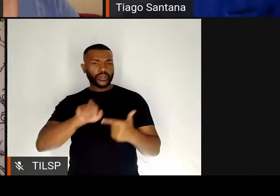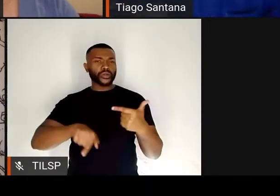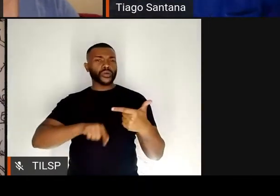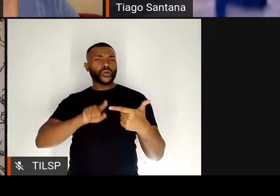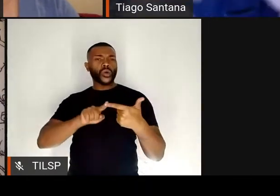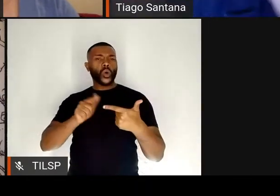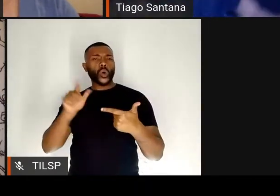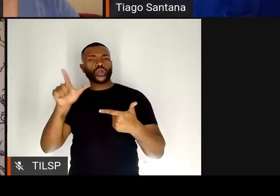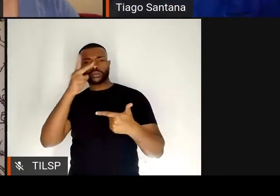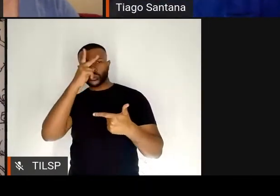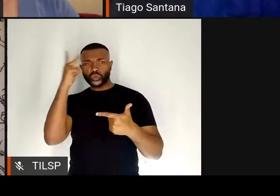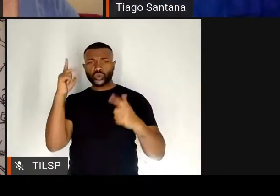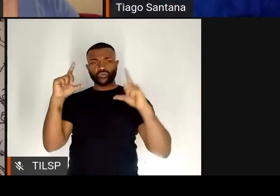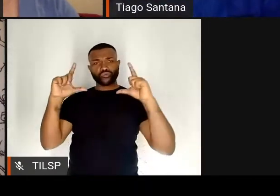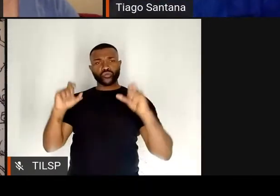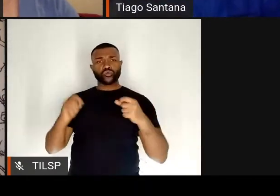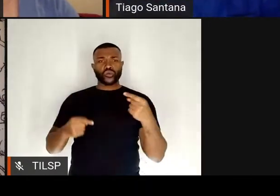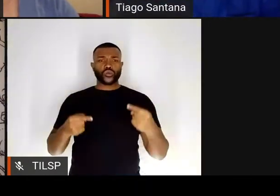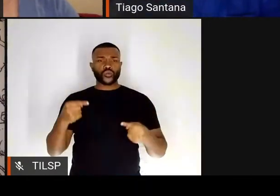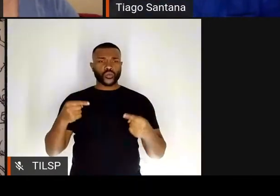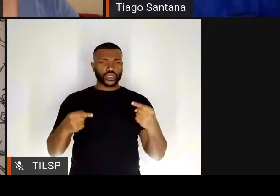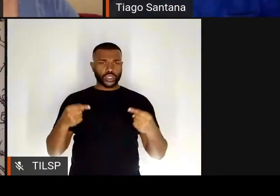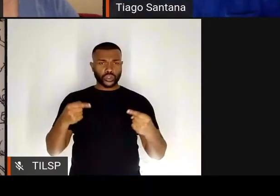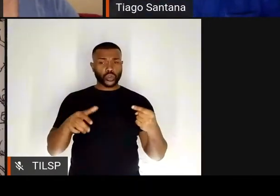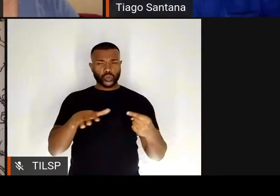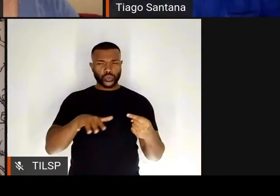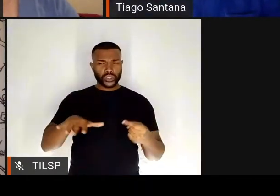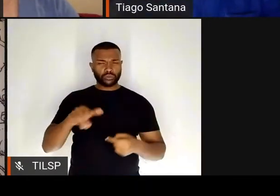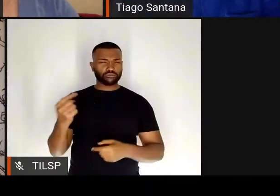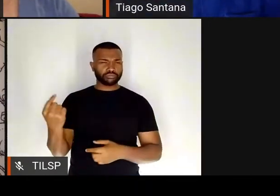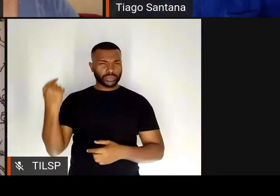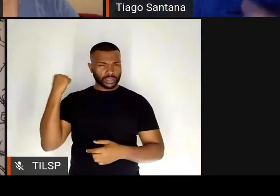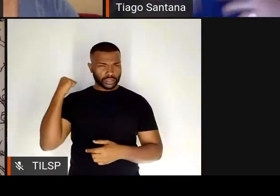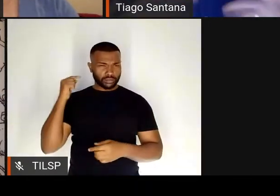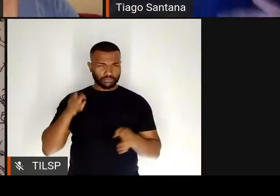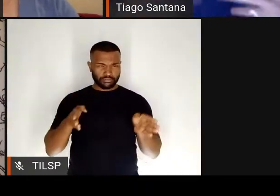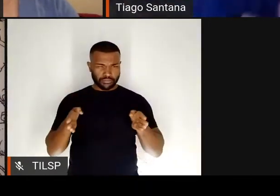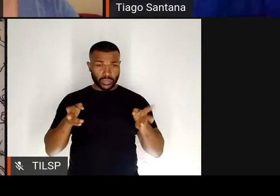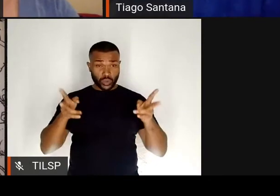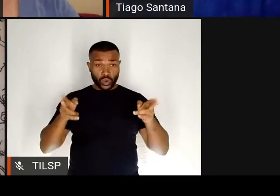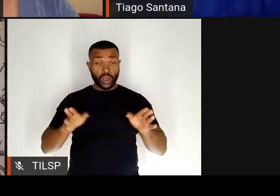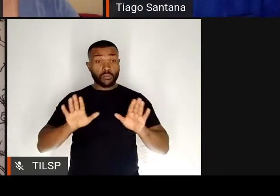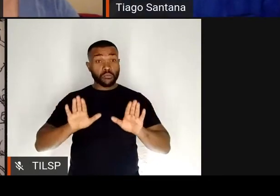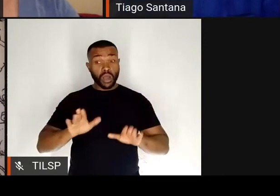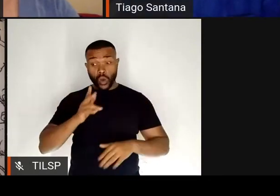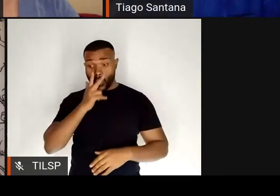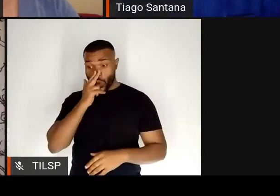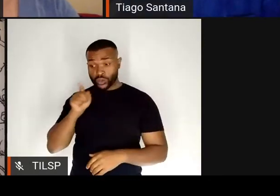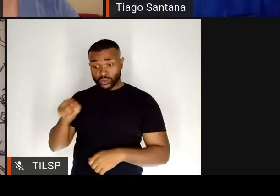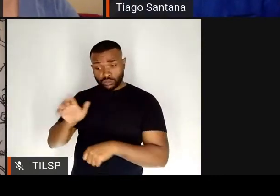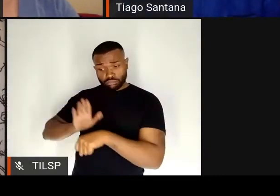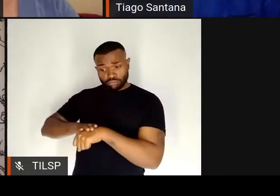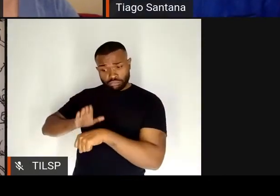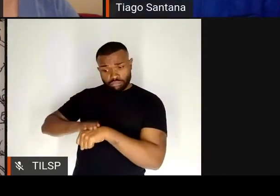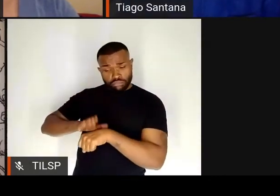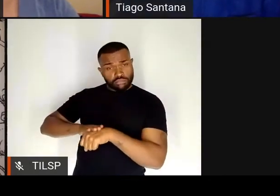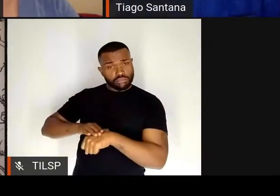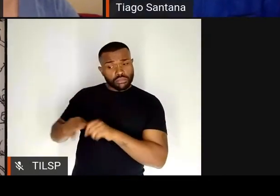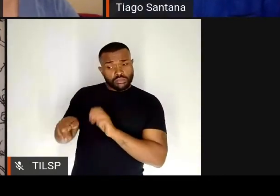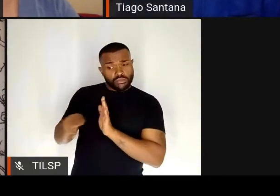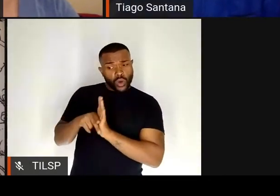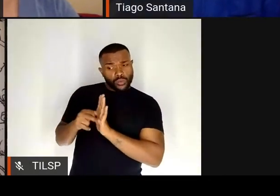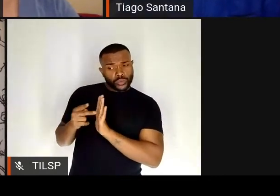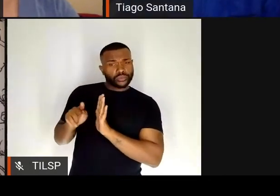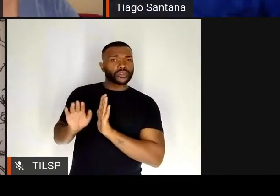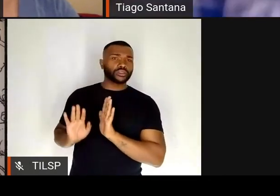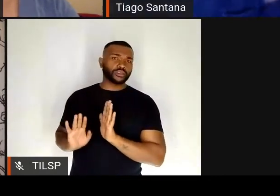outro fotógrafo humanista desse período, mas eu acho que ele desenvolveu algo para além do que